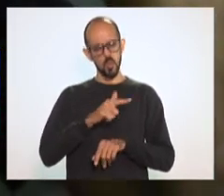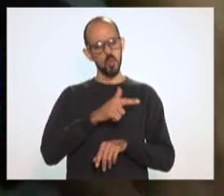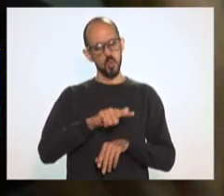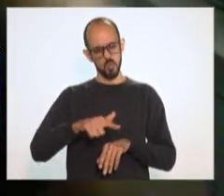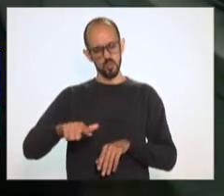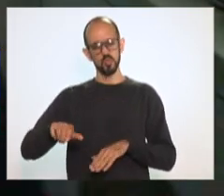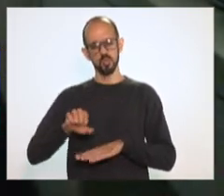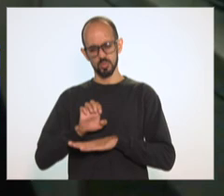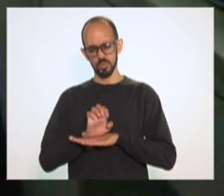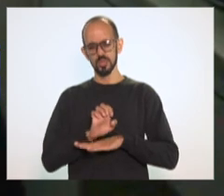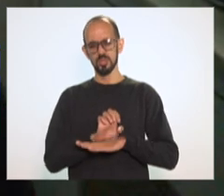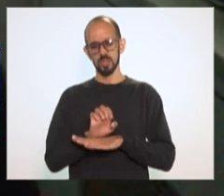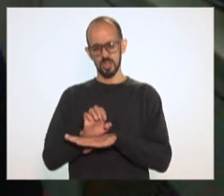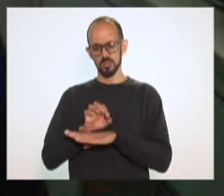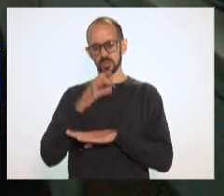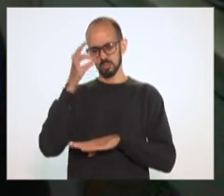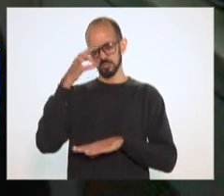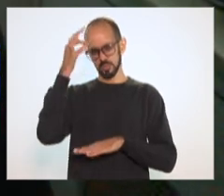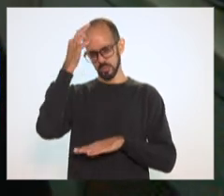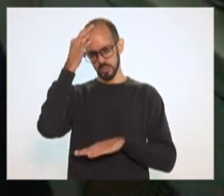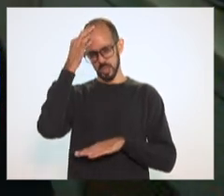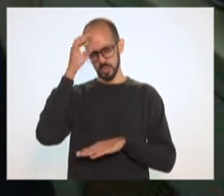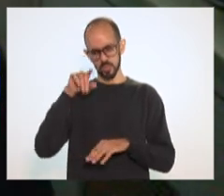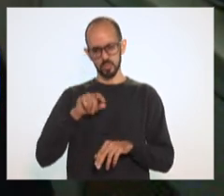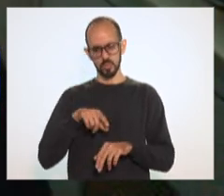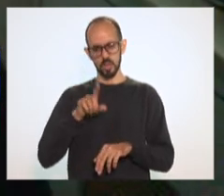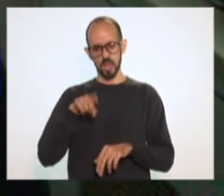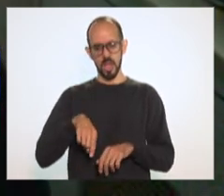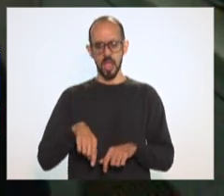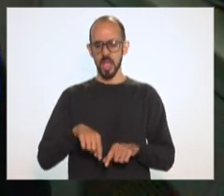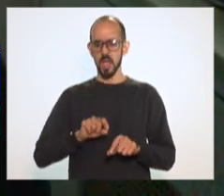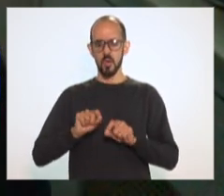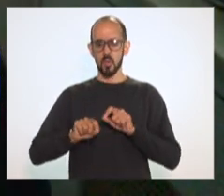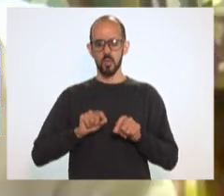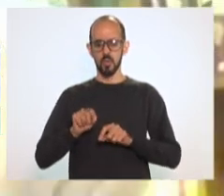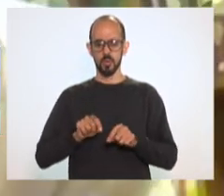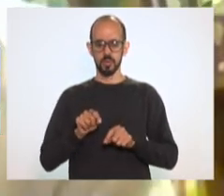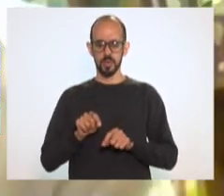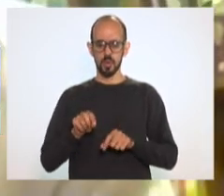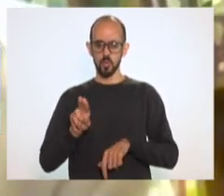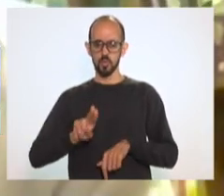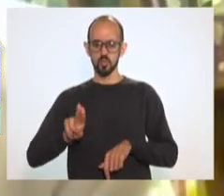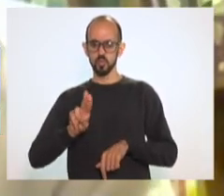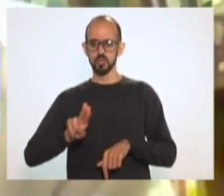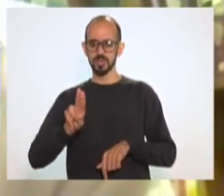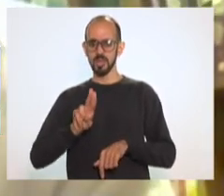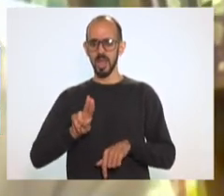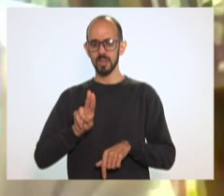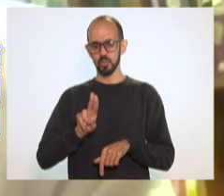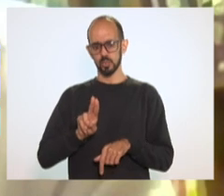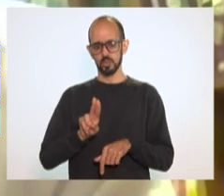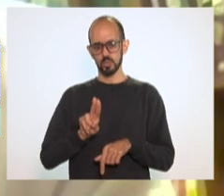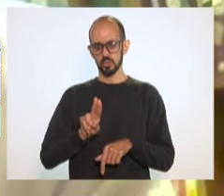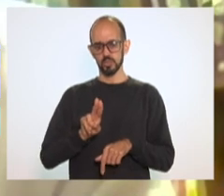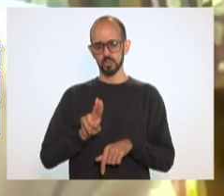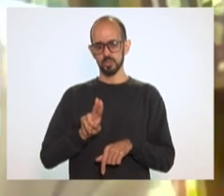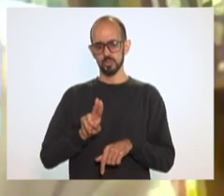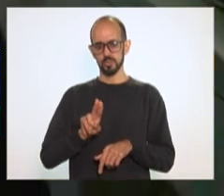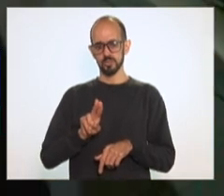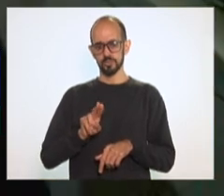outros como o Espírito Santo são pungados verdade e na participação especial